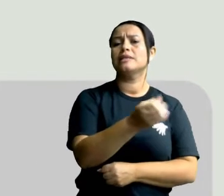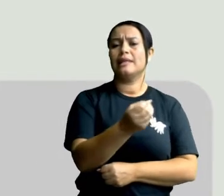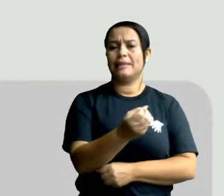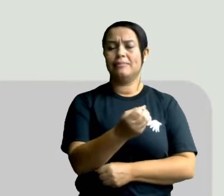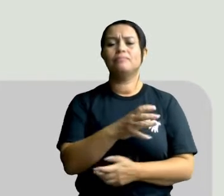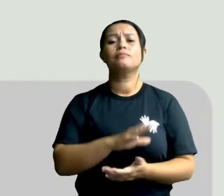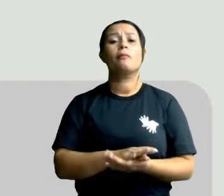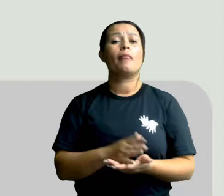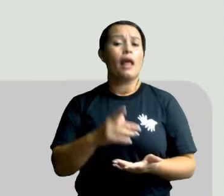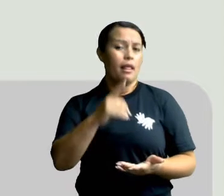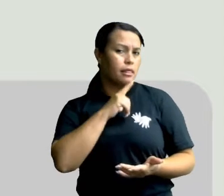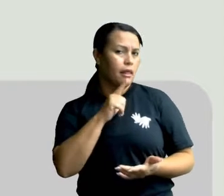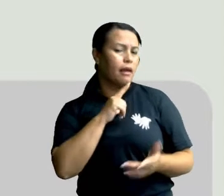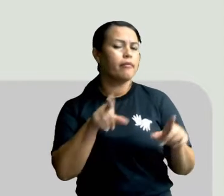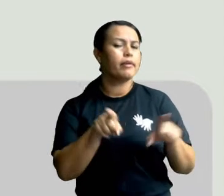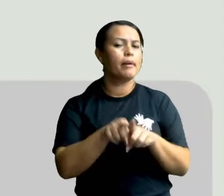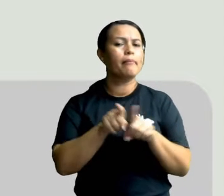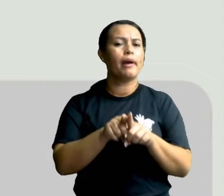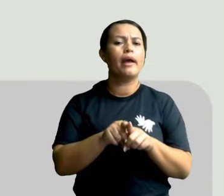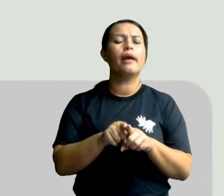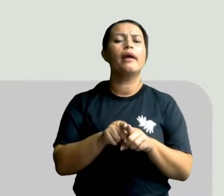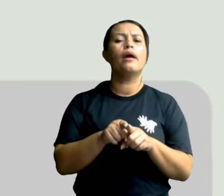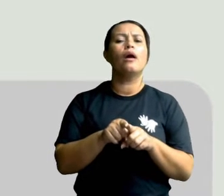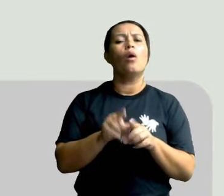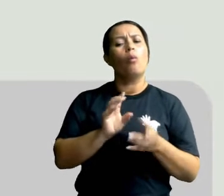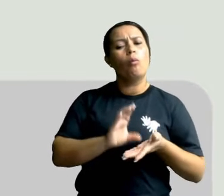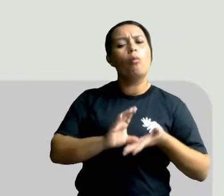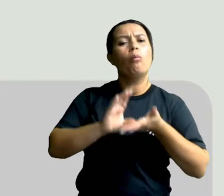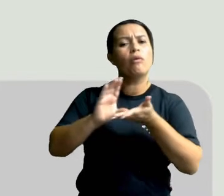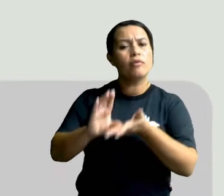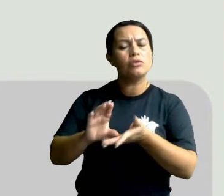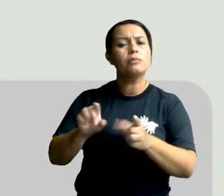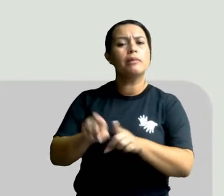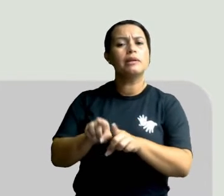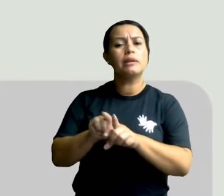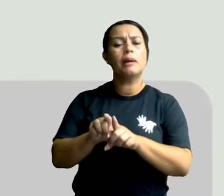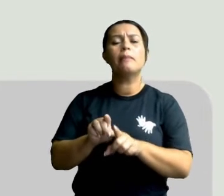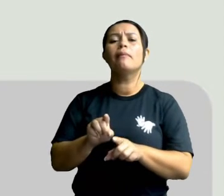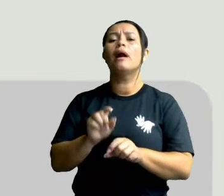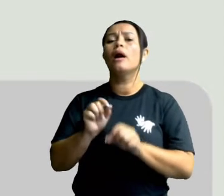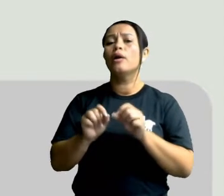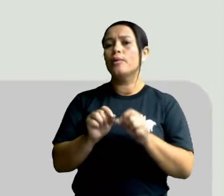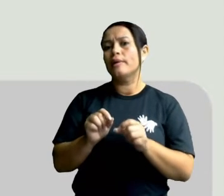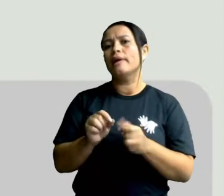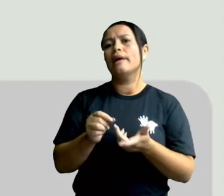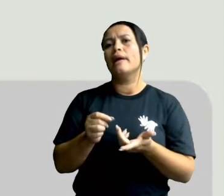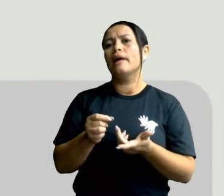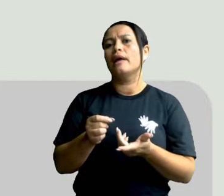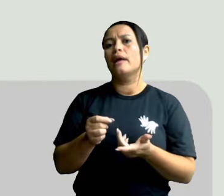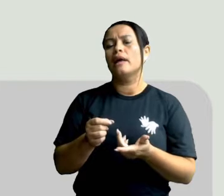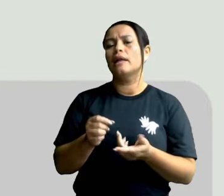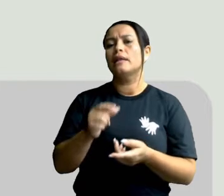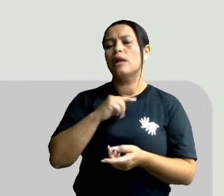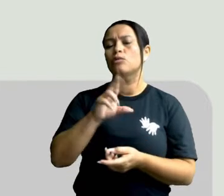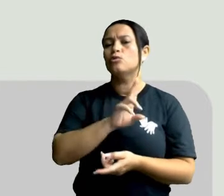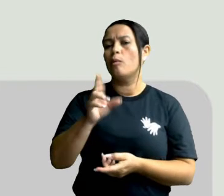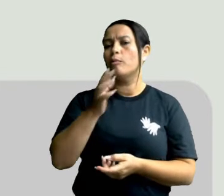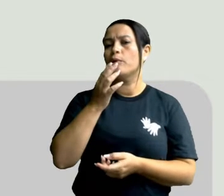60. Né? Então, houve também aí um grande investimento, a chamada Revolução Verde, né, com